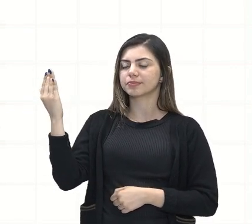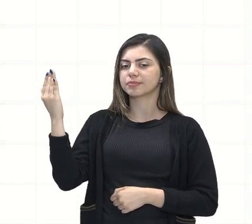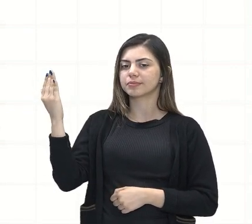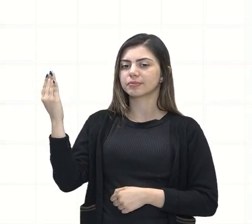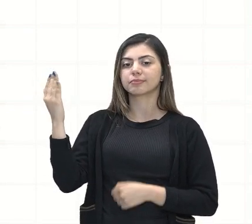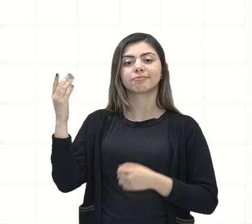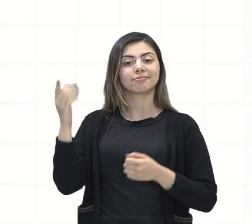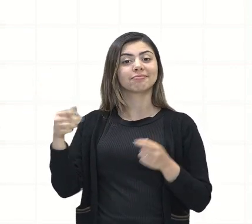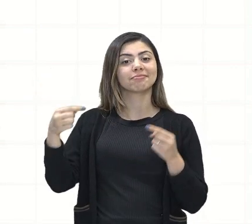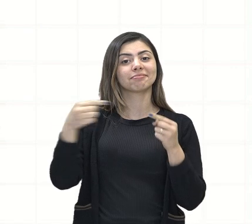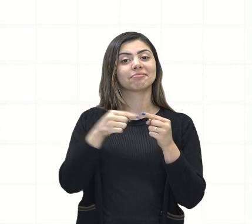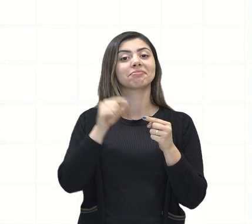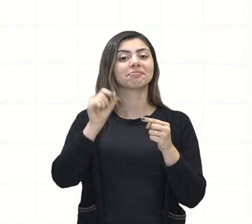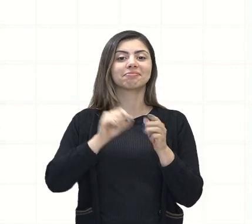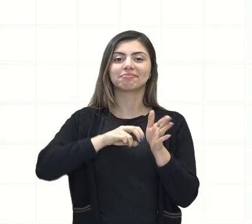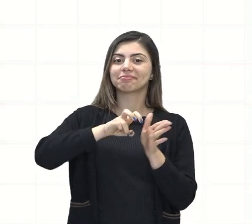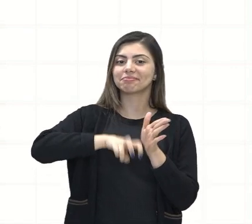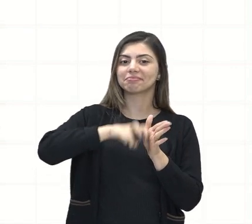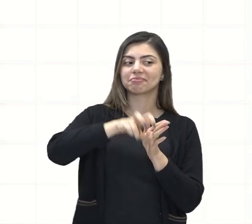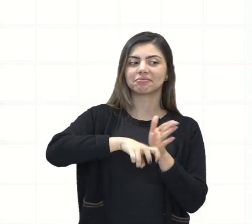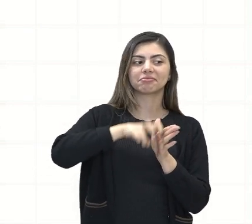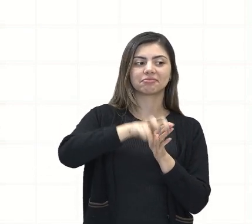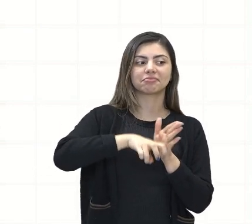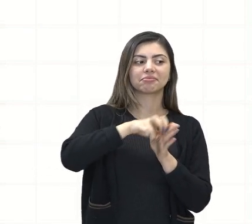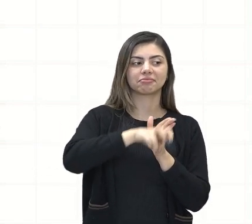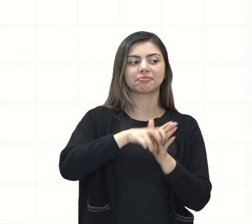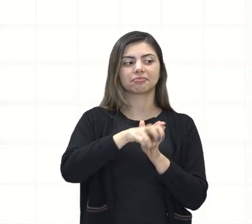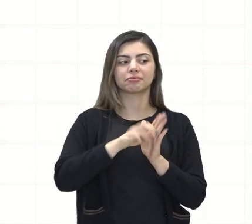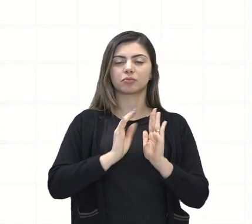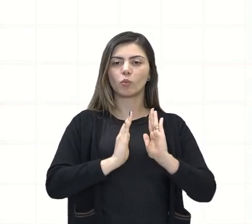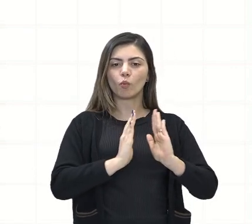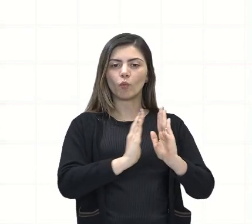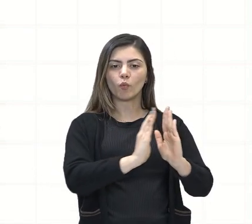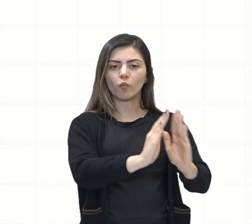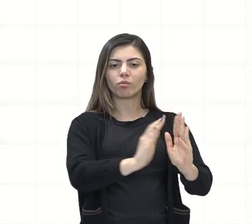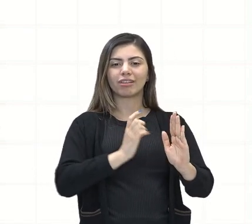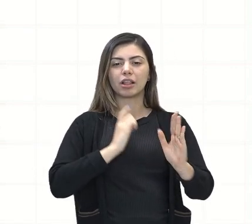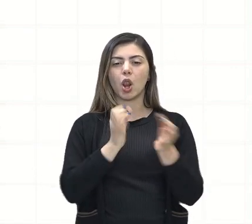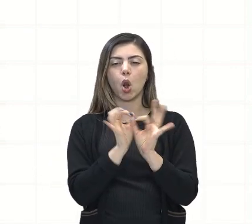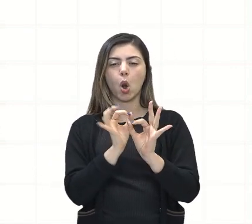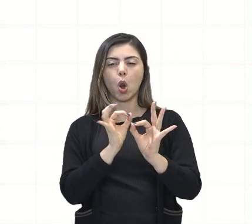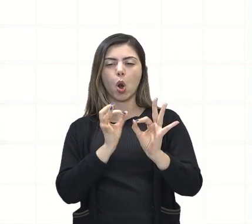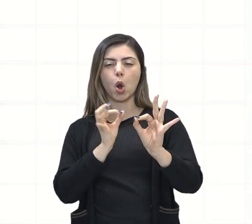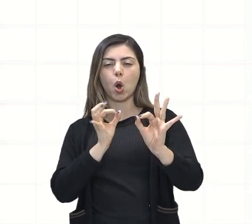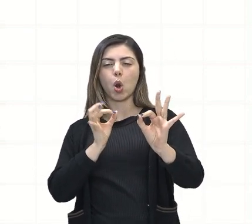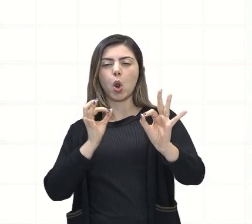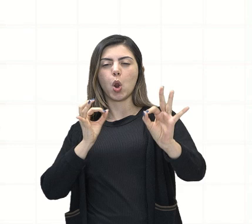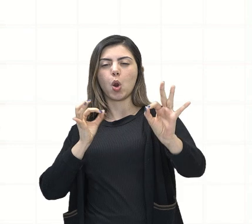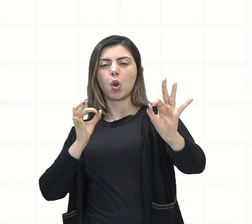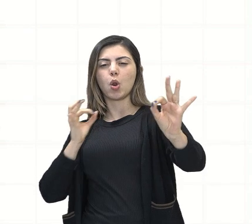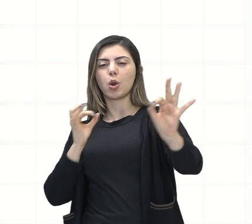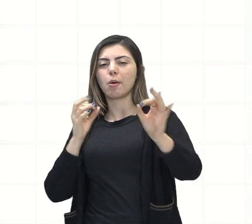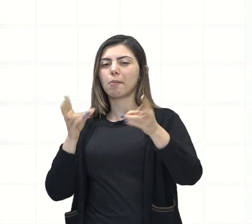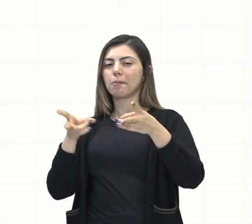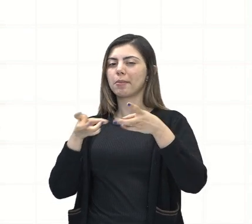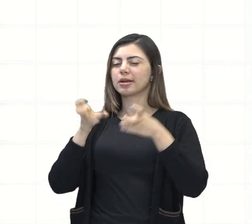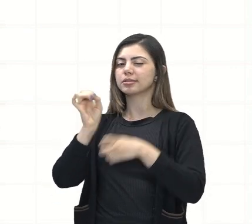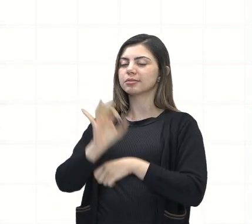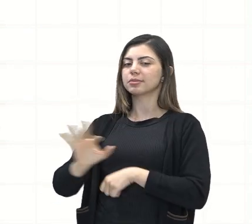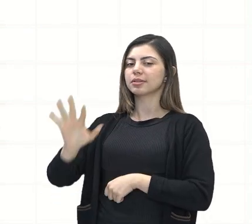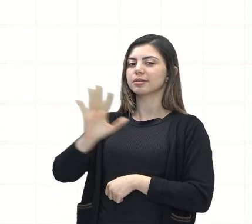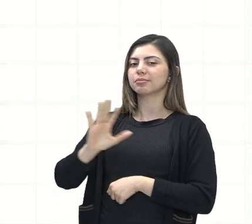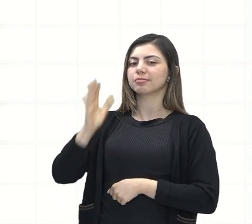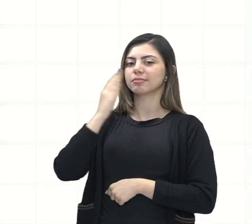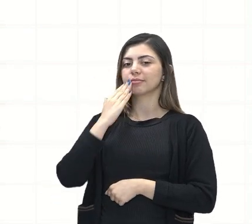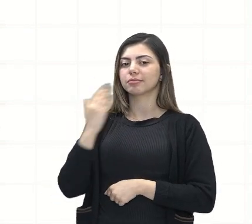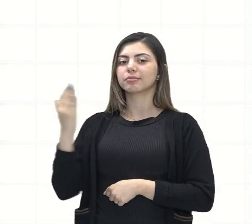são as ferrovias, né, que vão desde aqui da parte mais distante, em Guane, passando por Havana, né, Havana está bem aqui,